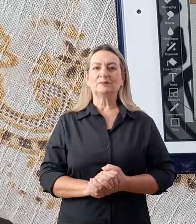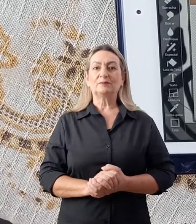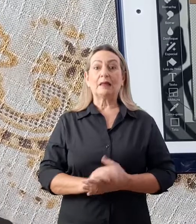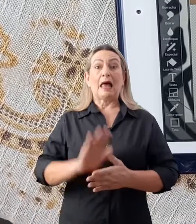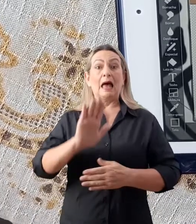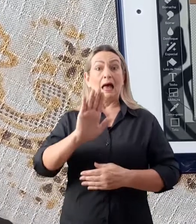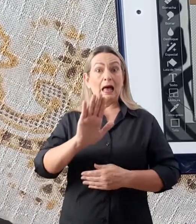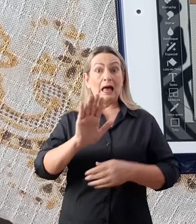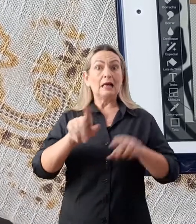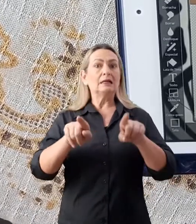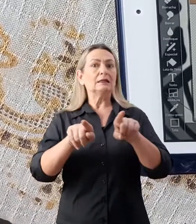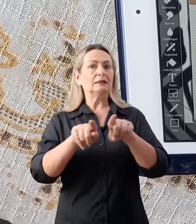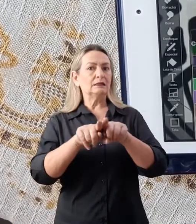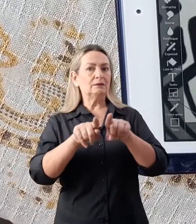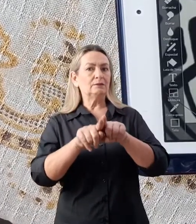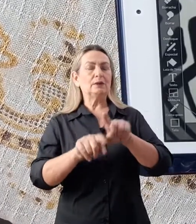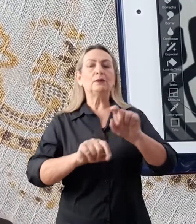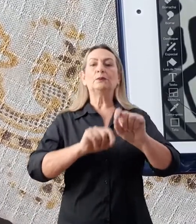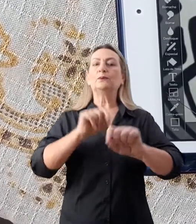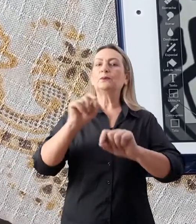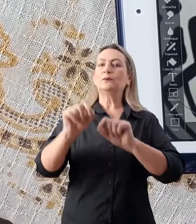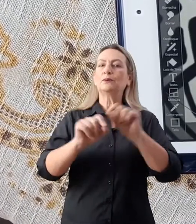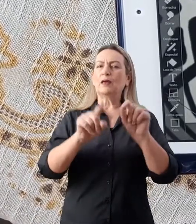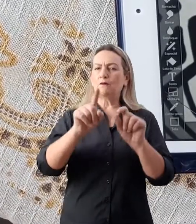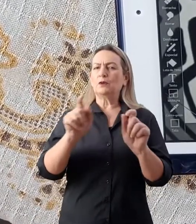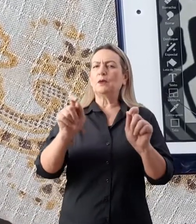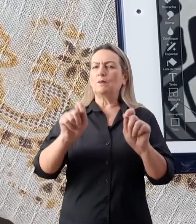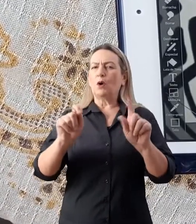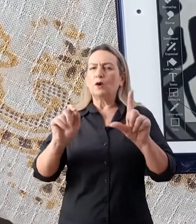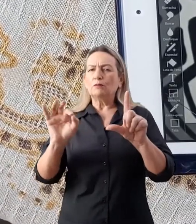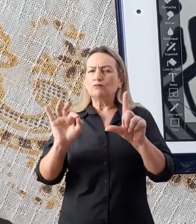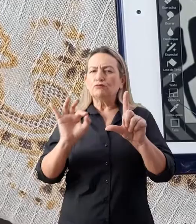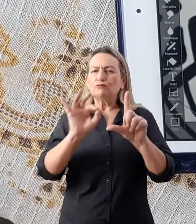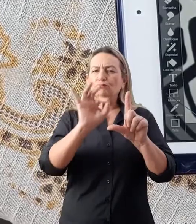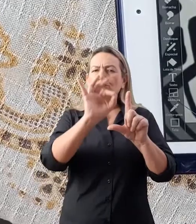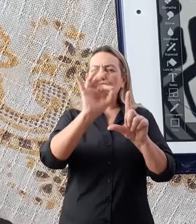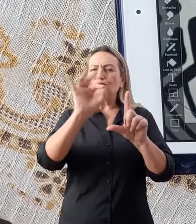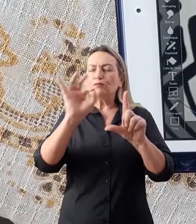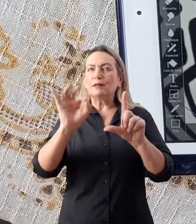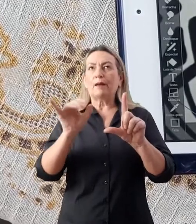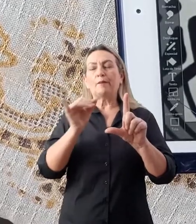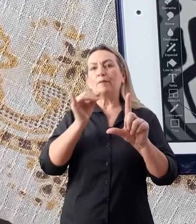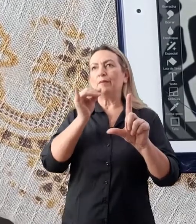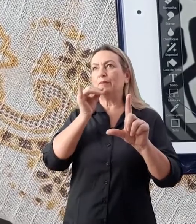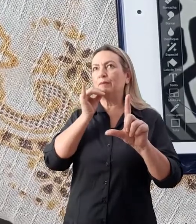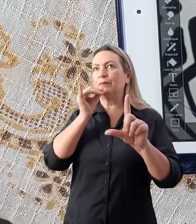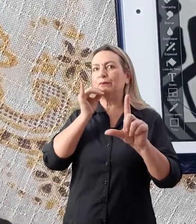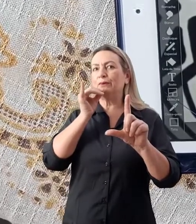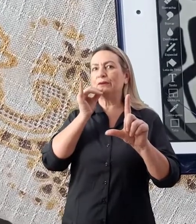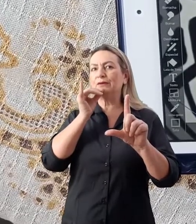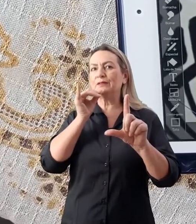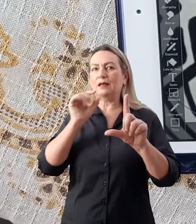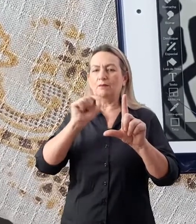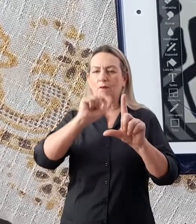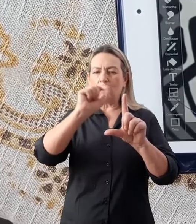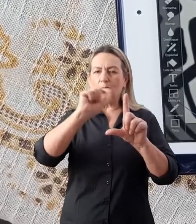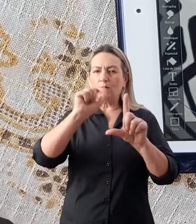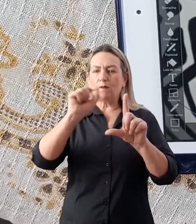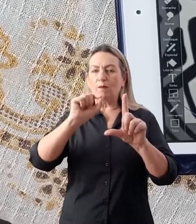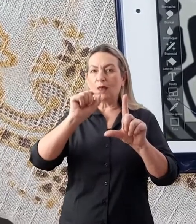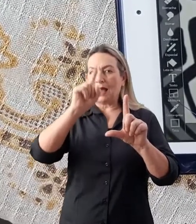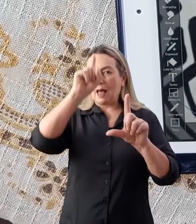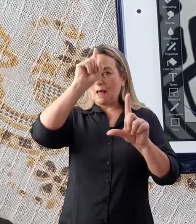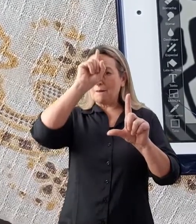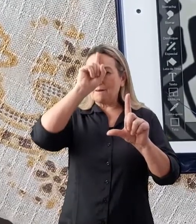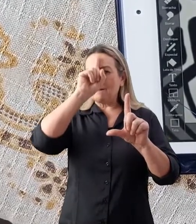Uma dica interessante também é você fazer com alguns, digamos assim, degradês. Então a gente foi de um